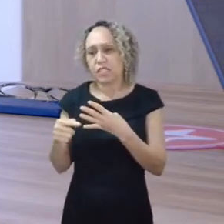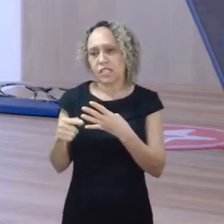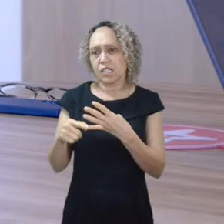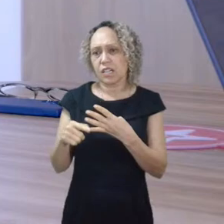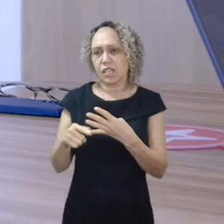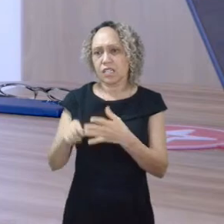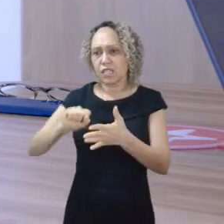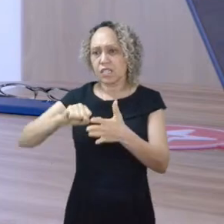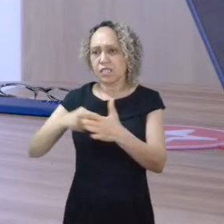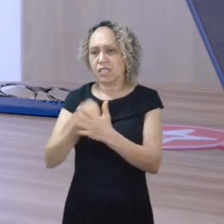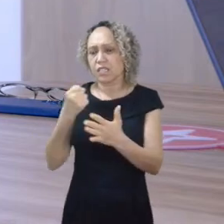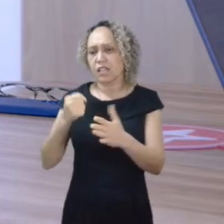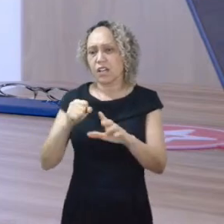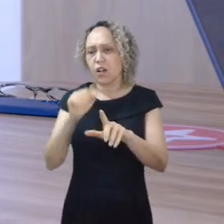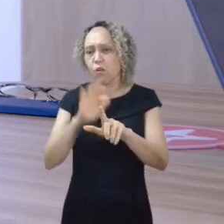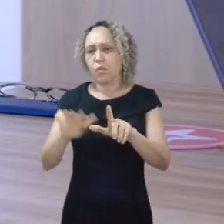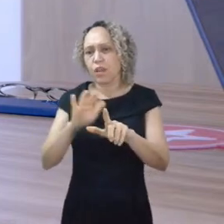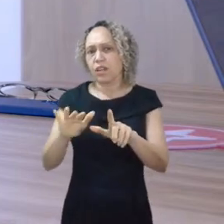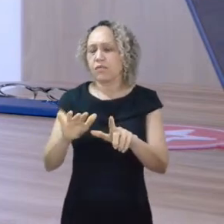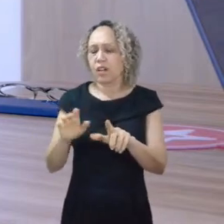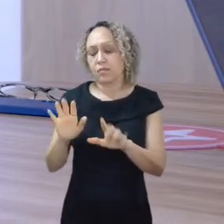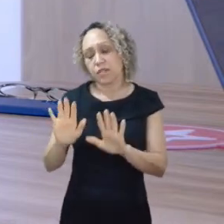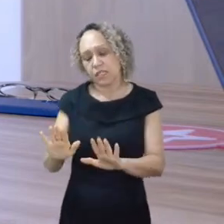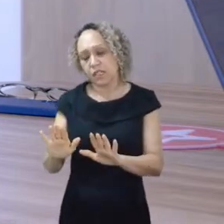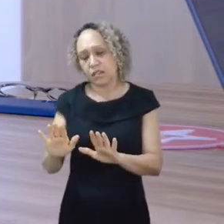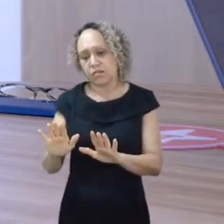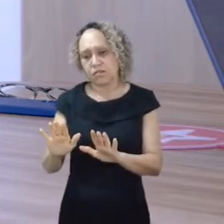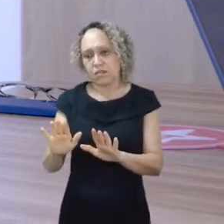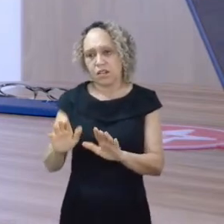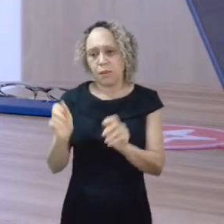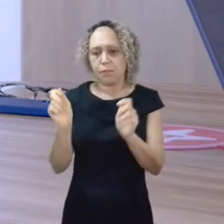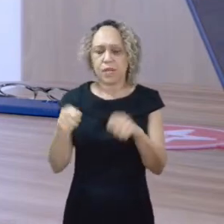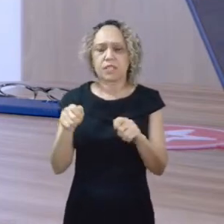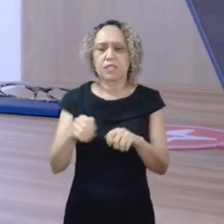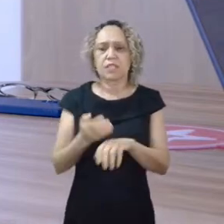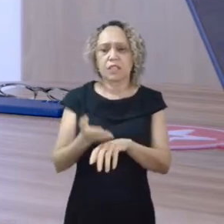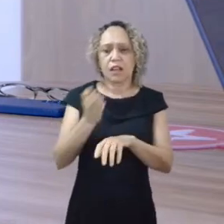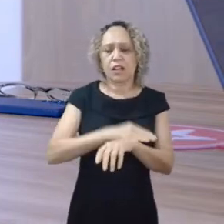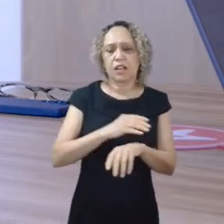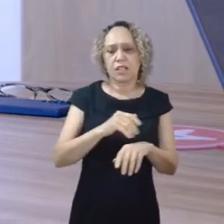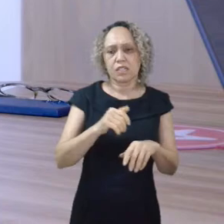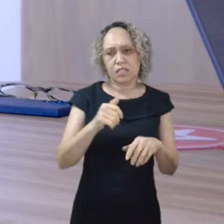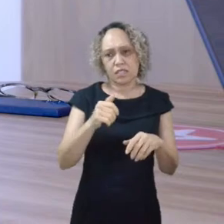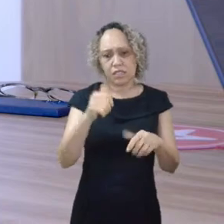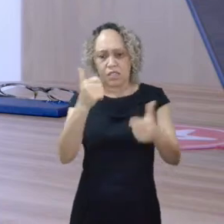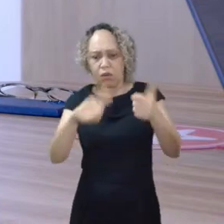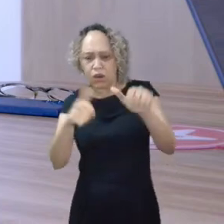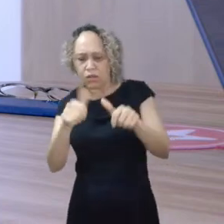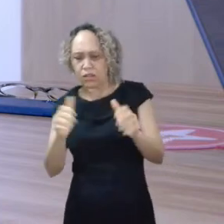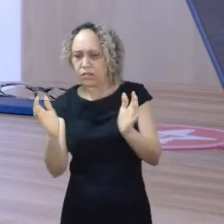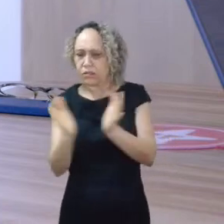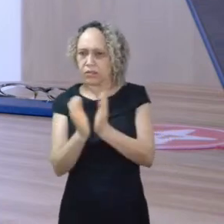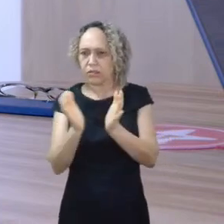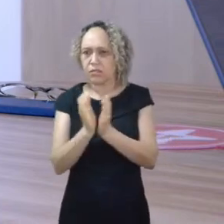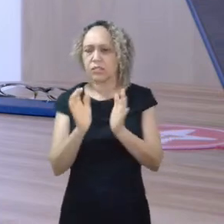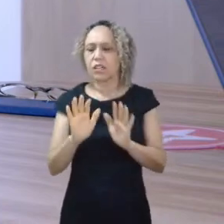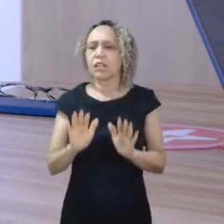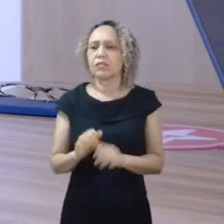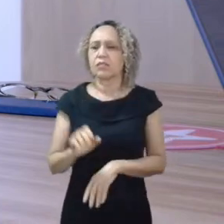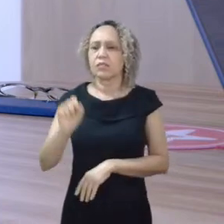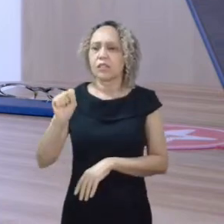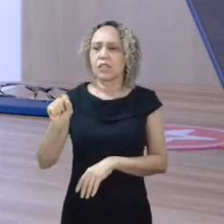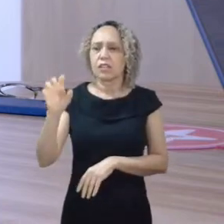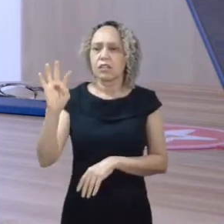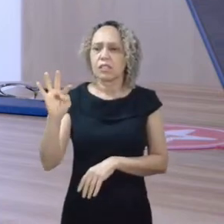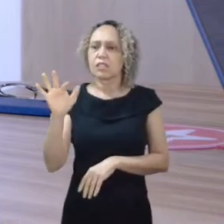isso passar por alguma análise colegiada, pelo menos. Mas o que o Supremo está discutindo e o que o Supremo deve avançar